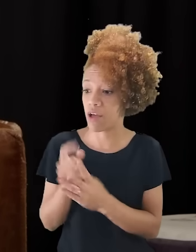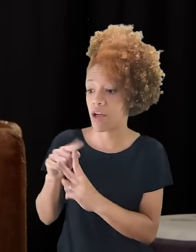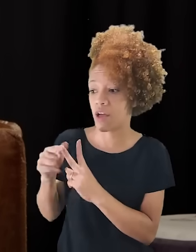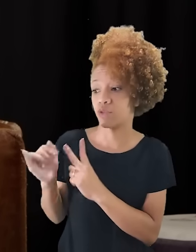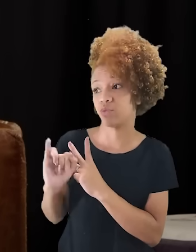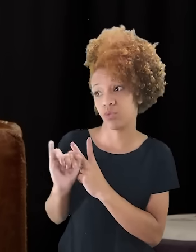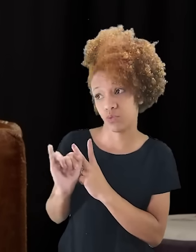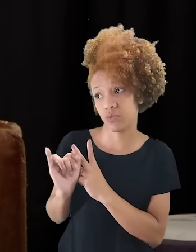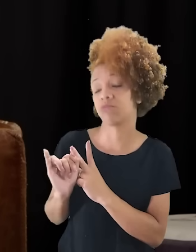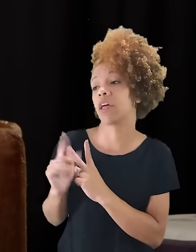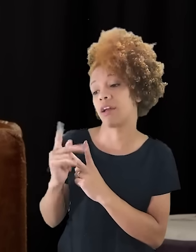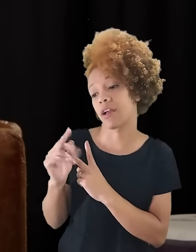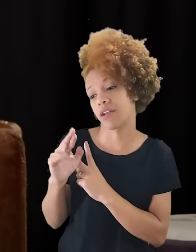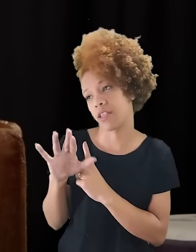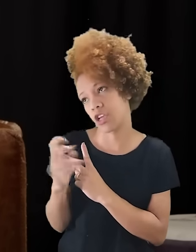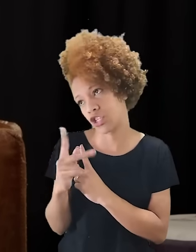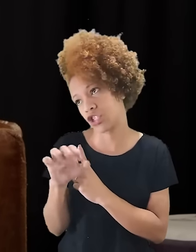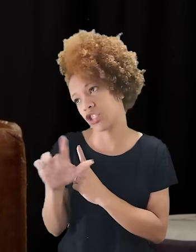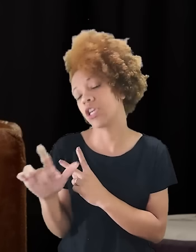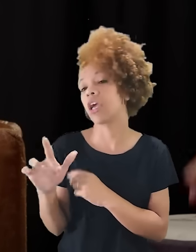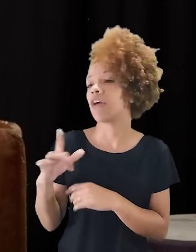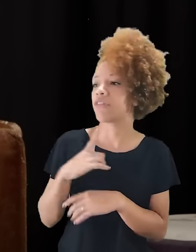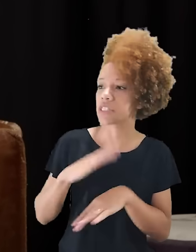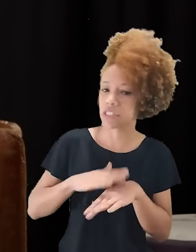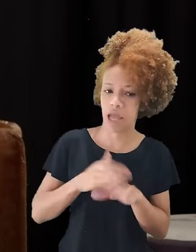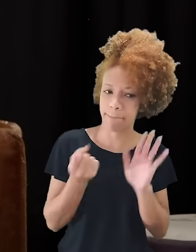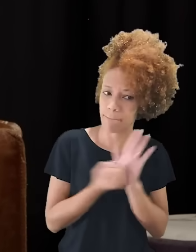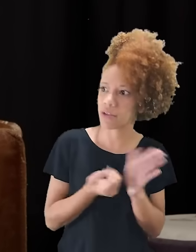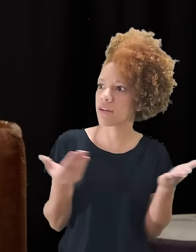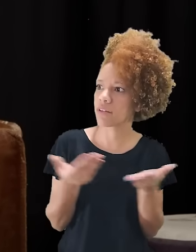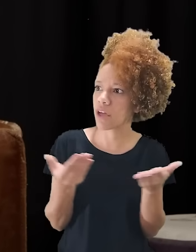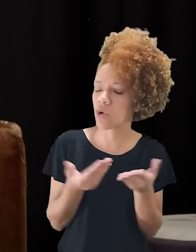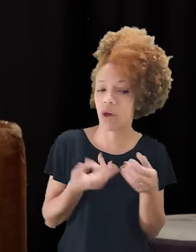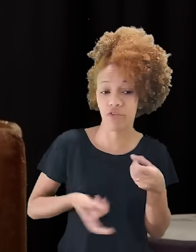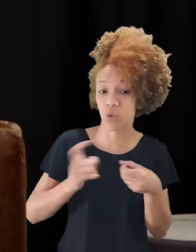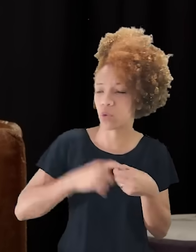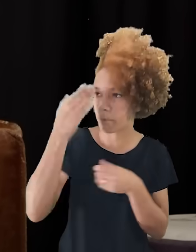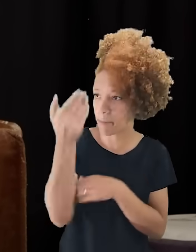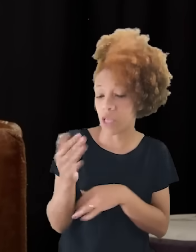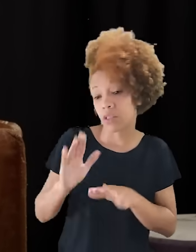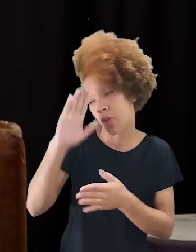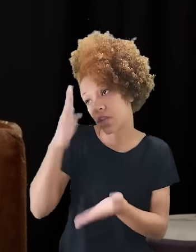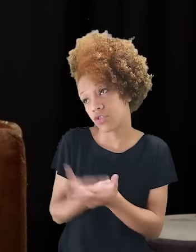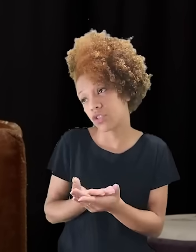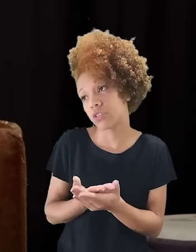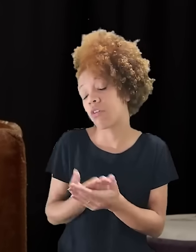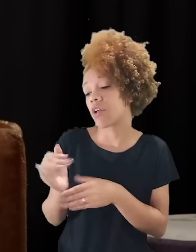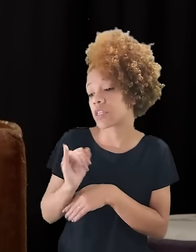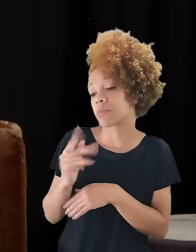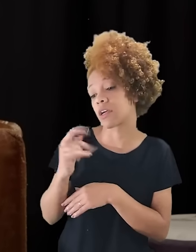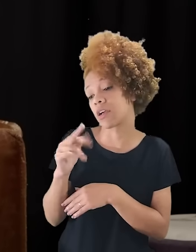Kardashian para fazer esse rebranding da marca e agora a do gabana voltou a ter sucesso então acredito que a que as